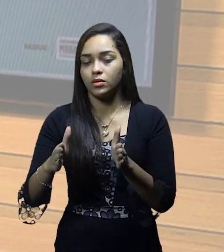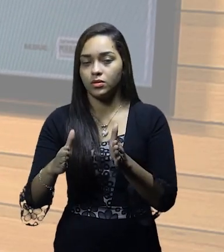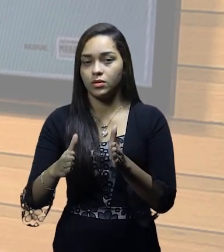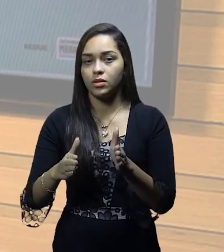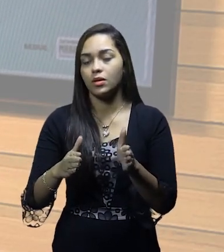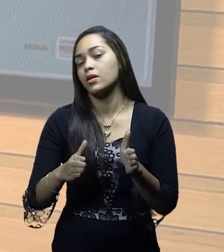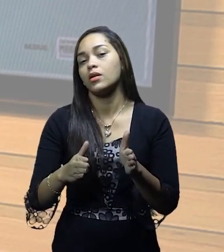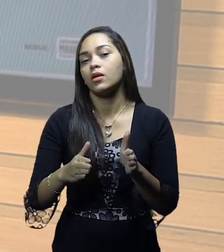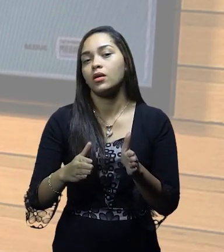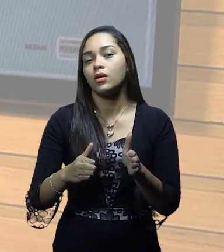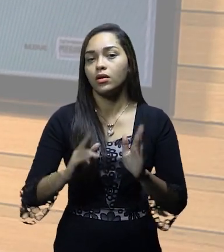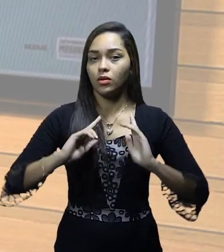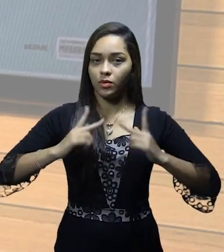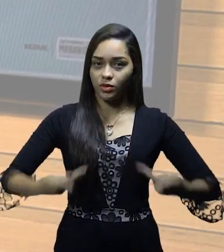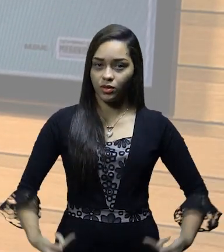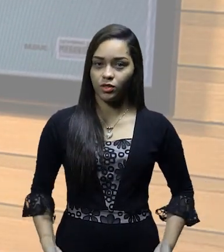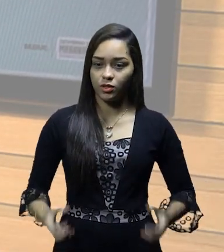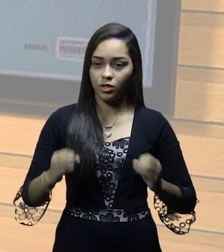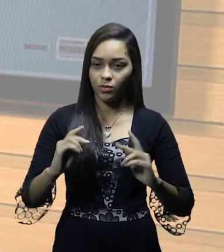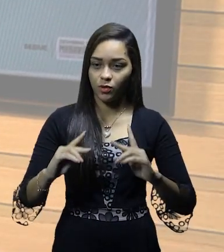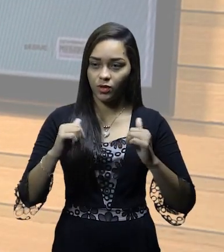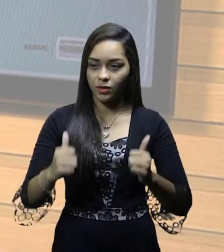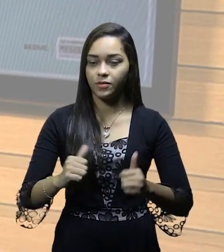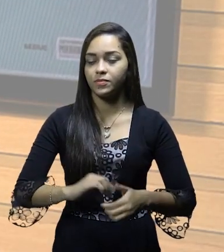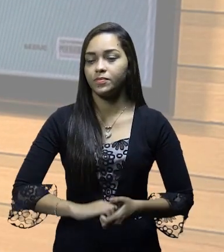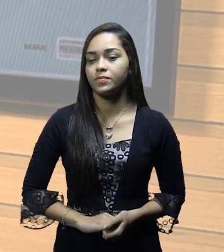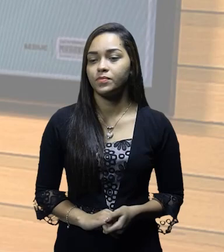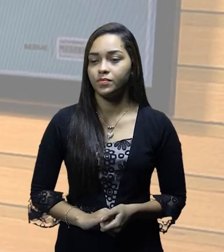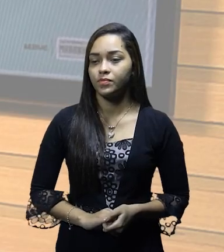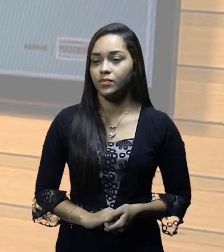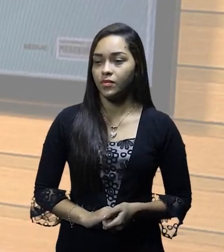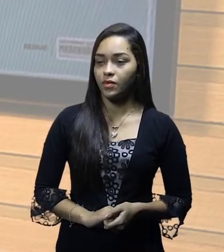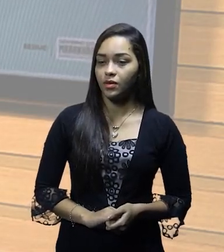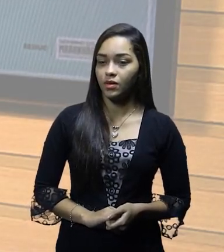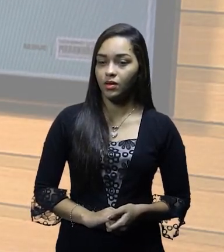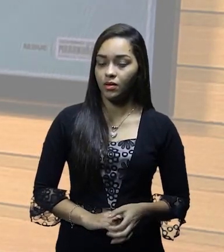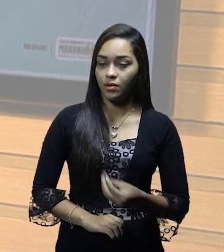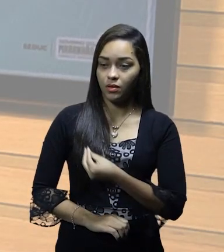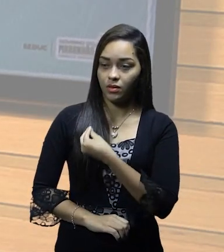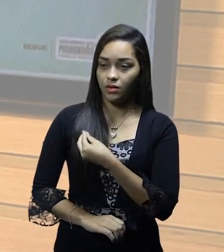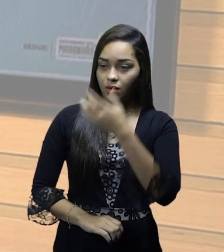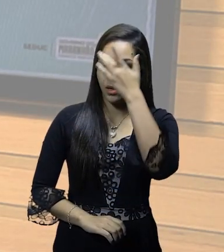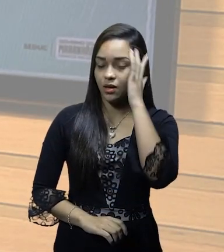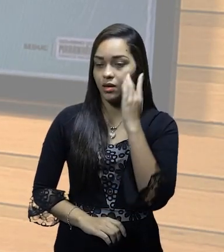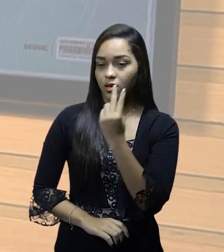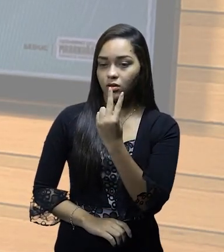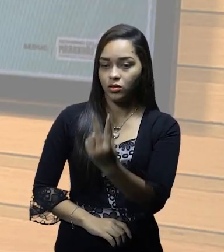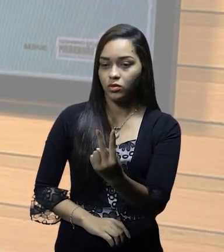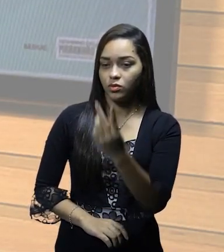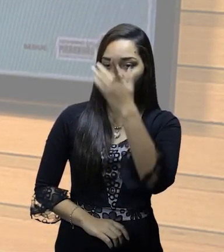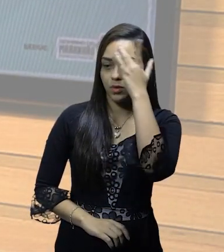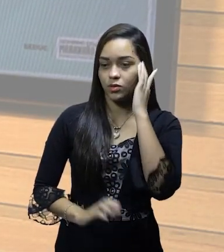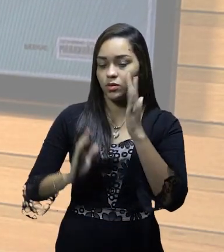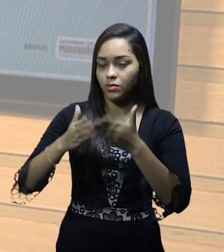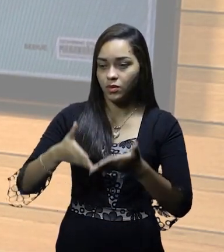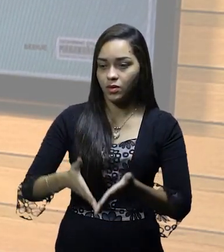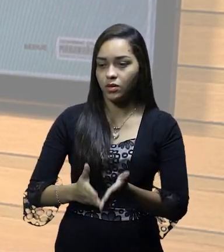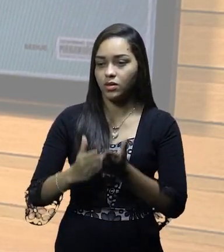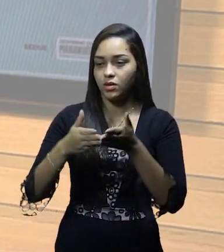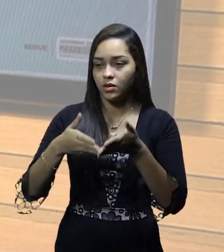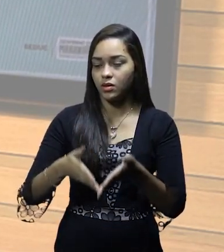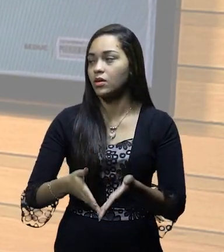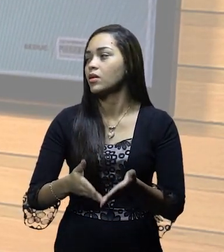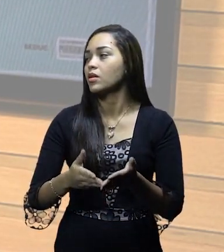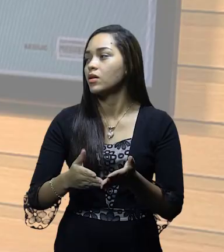por nós, né, na sequência das nossas aulas, que a gente vai continuar, durante esse período chamado de